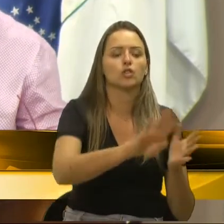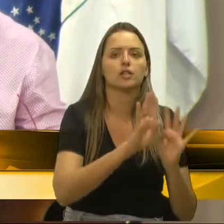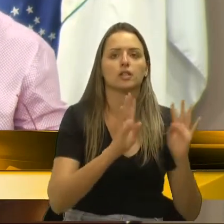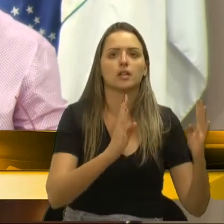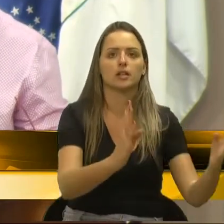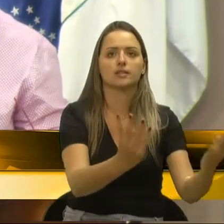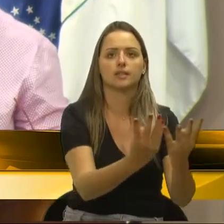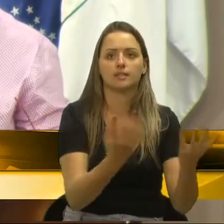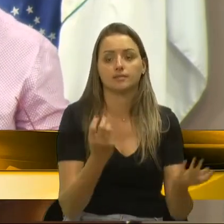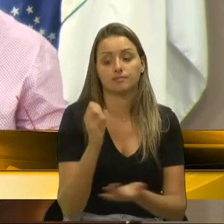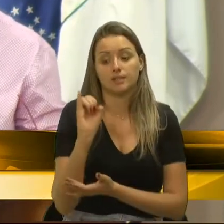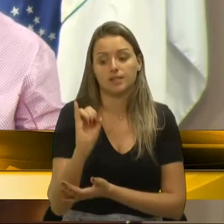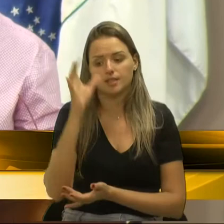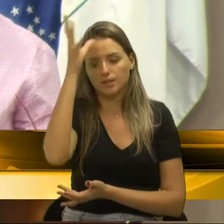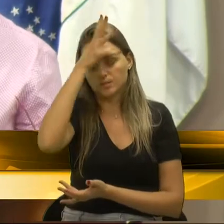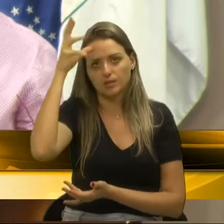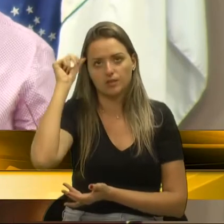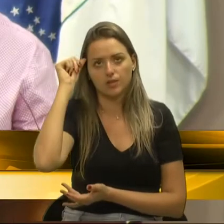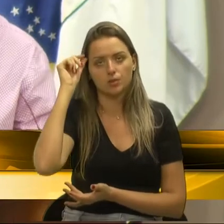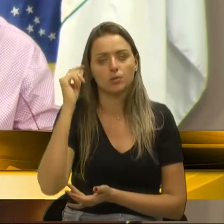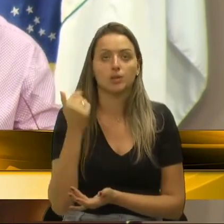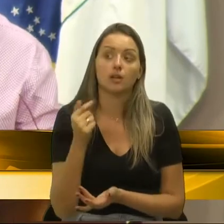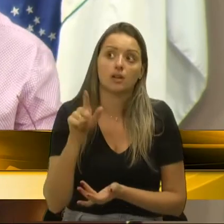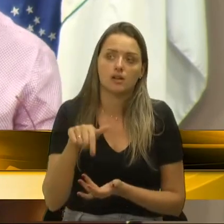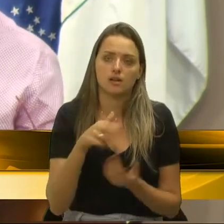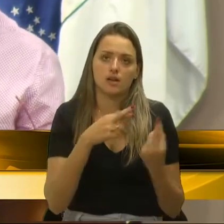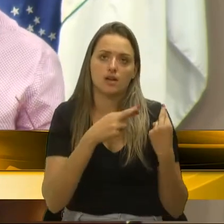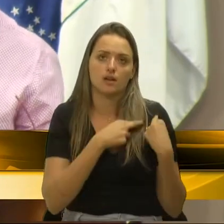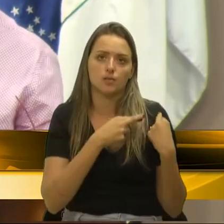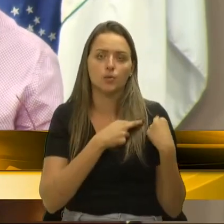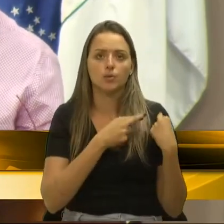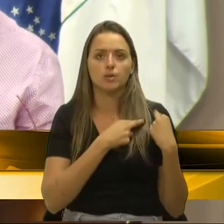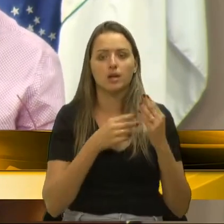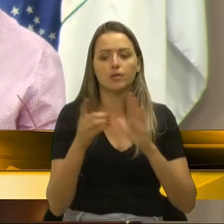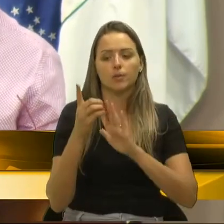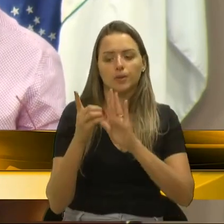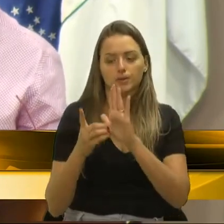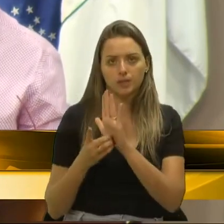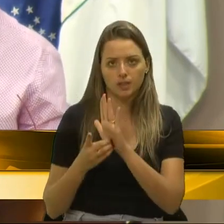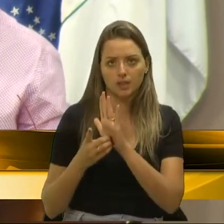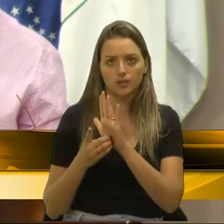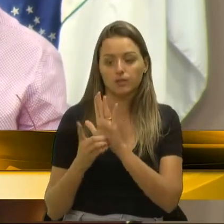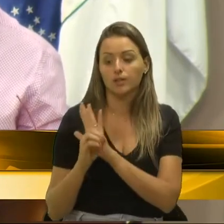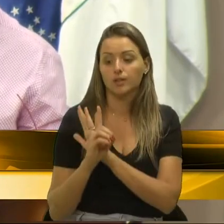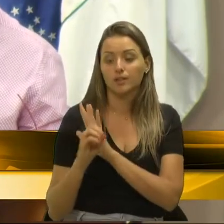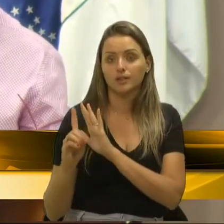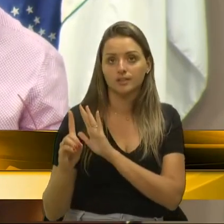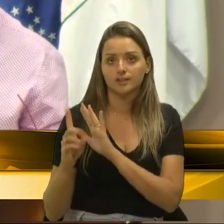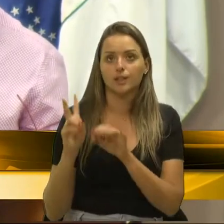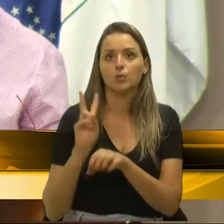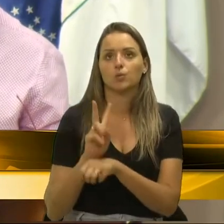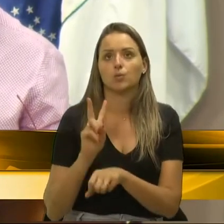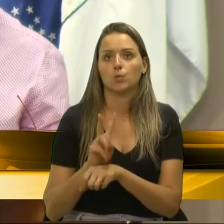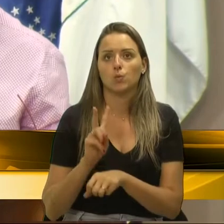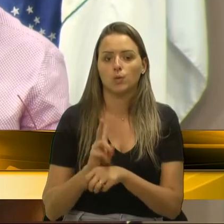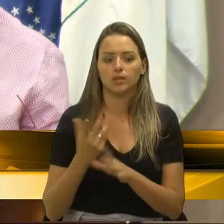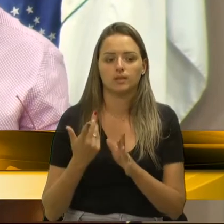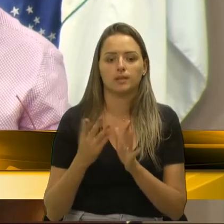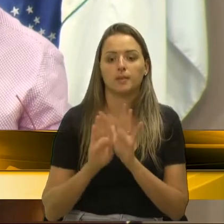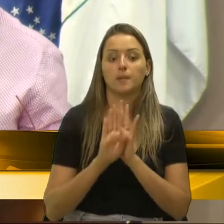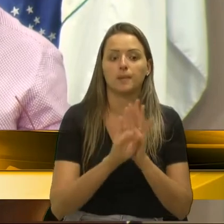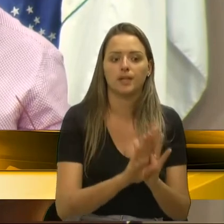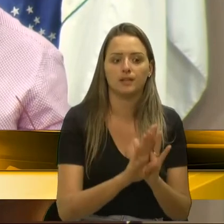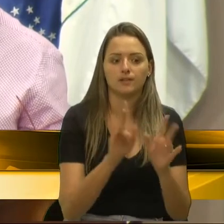se o poder público, que é responsável pelo decreto, não o usa em benefício,